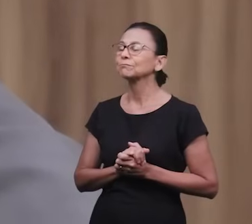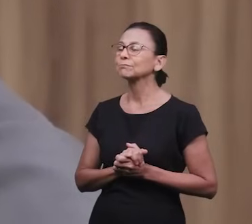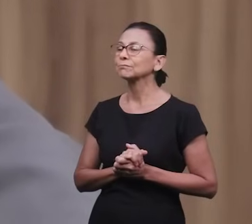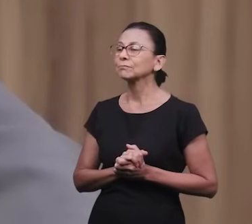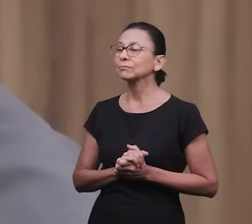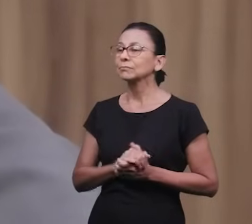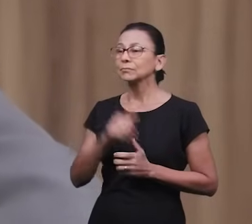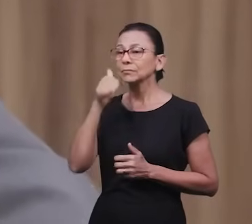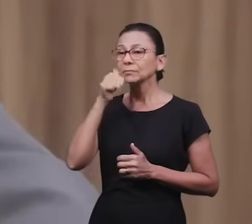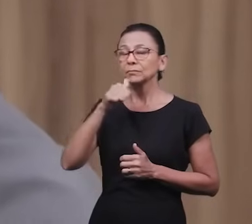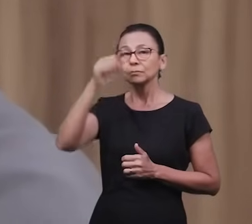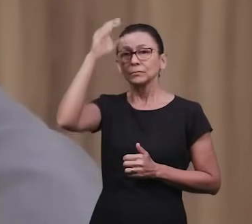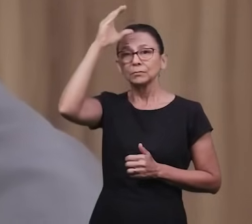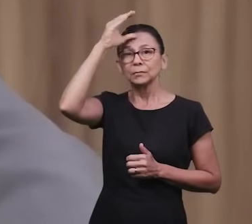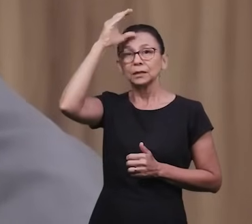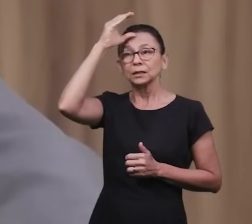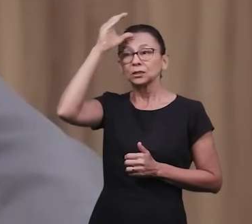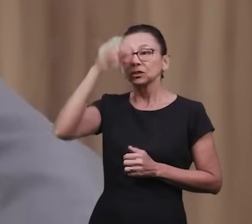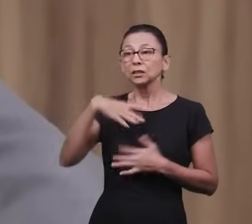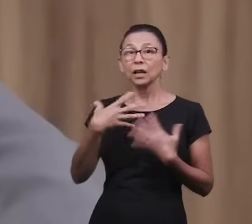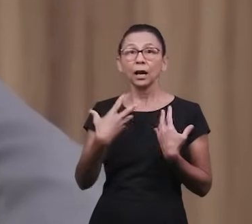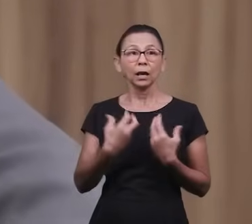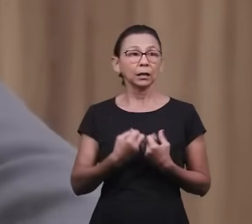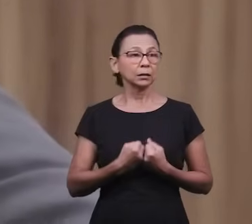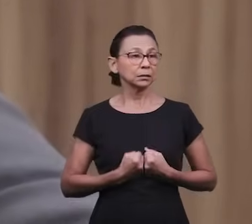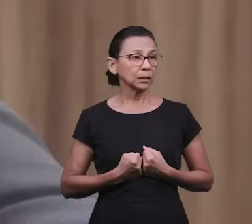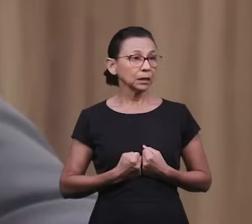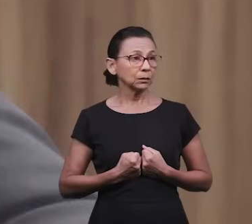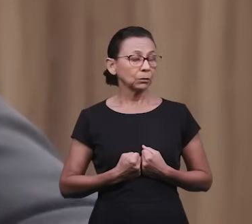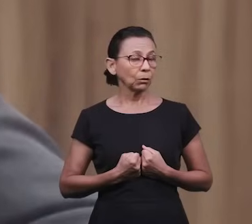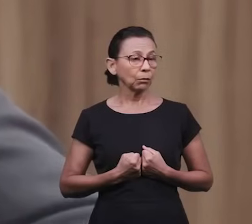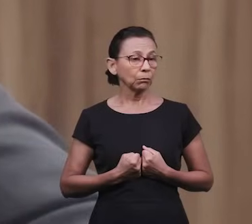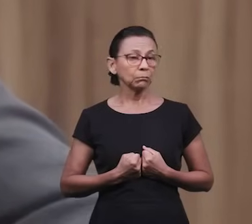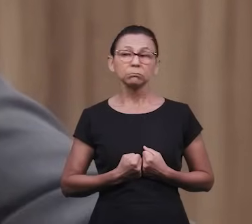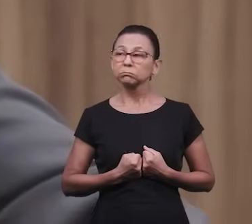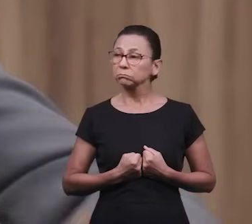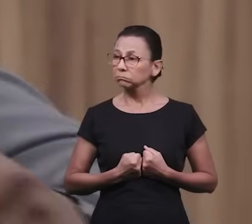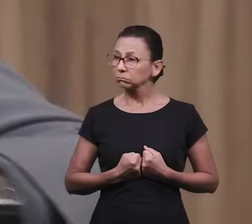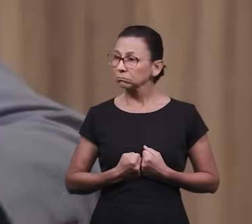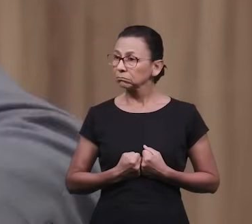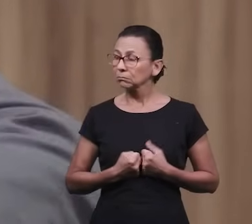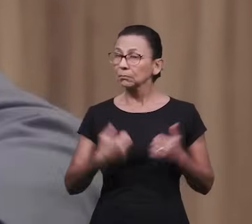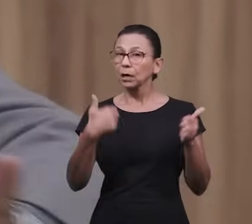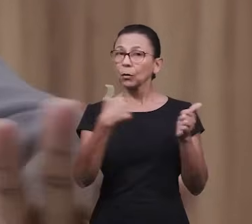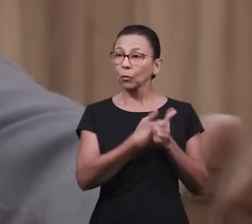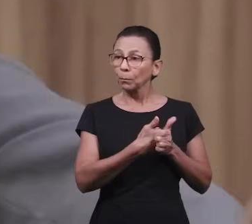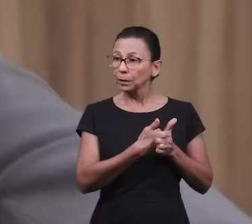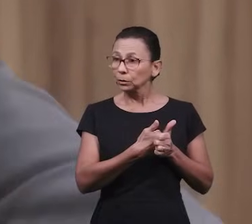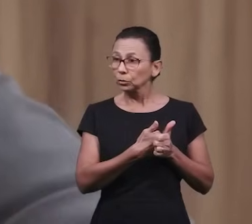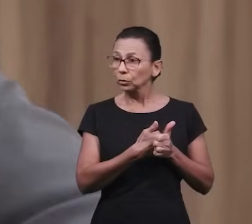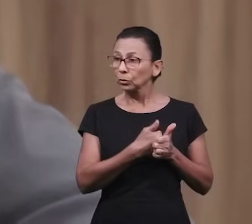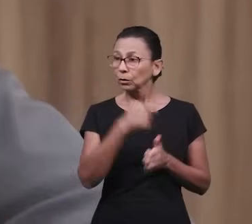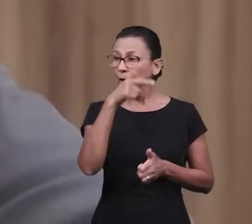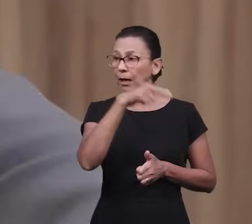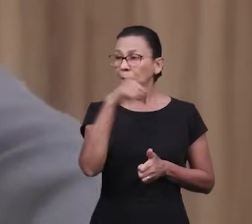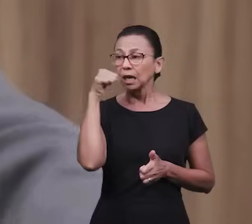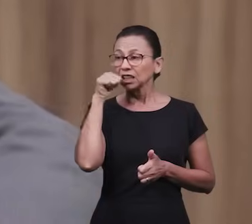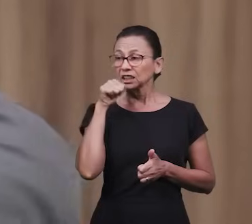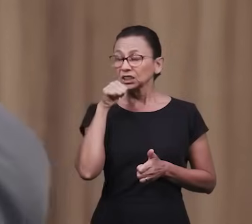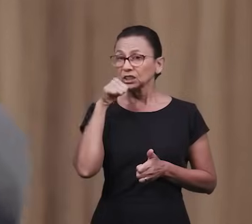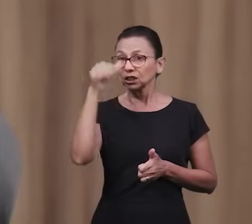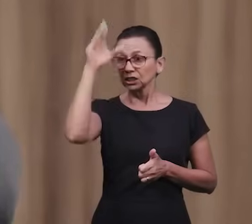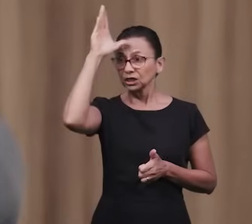E ela foi, não sei como, ela falou que ela ia fazer tudinho,